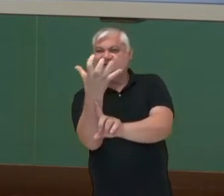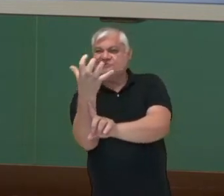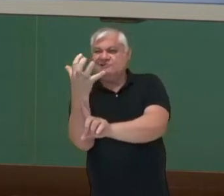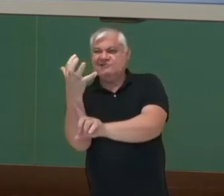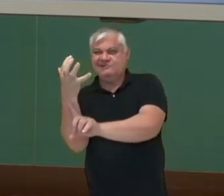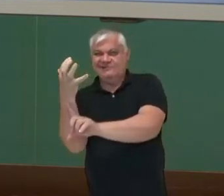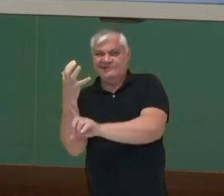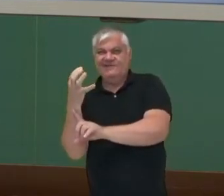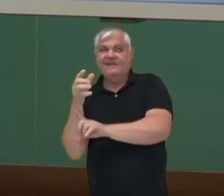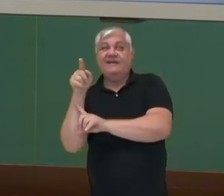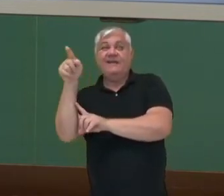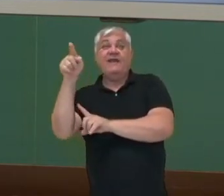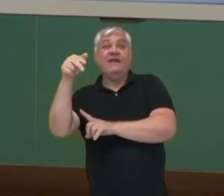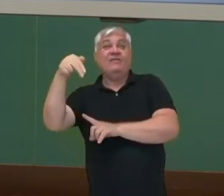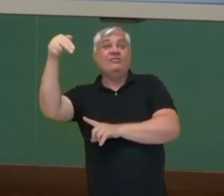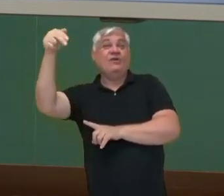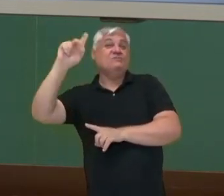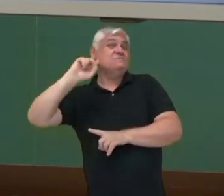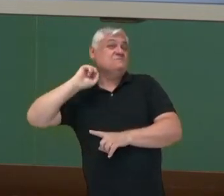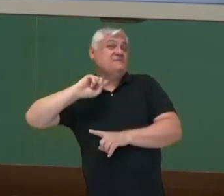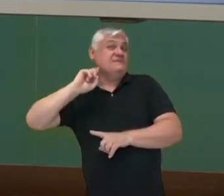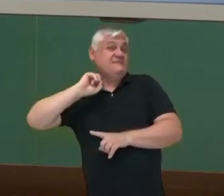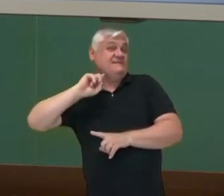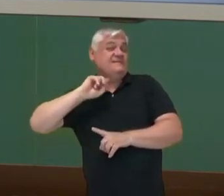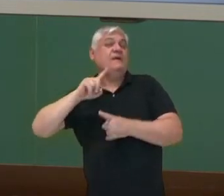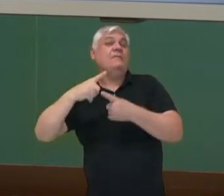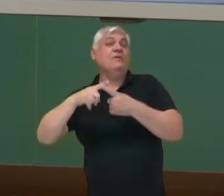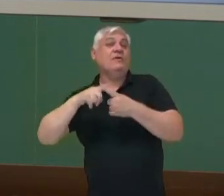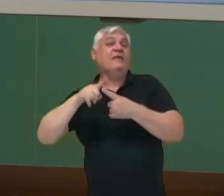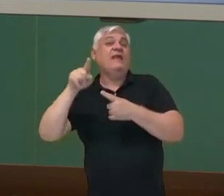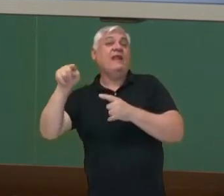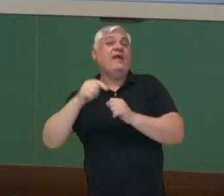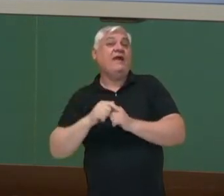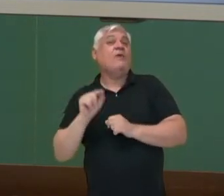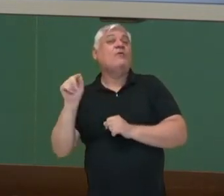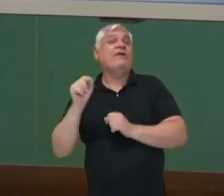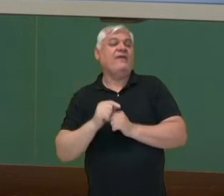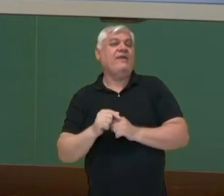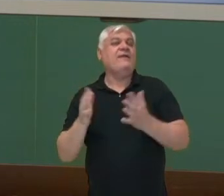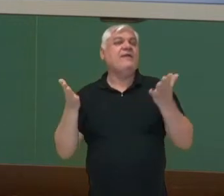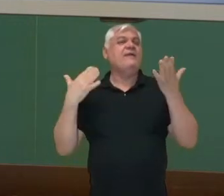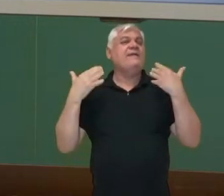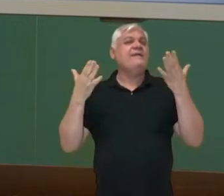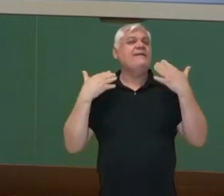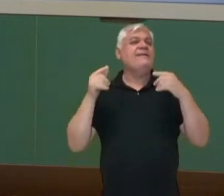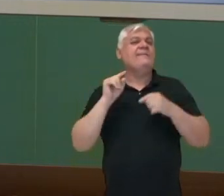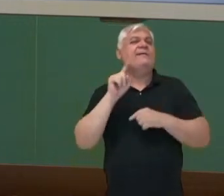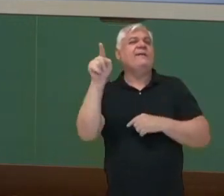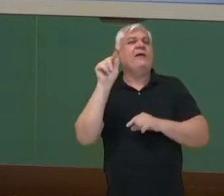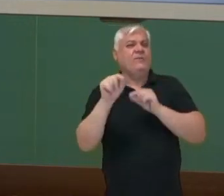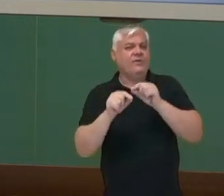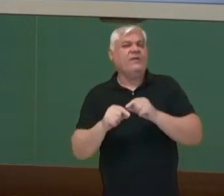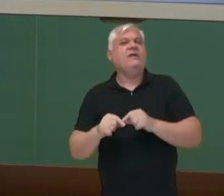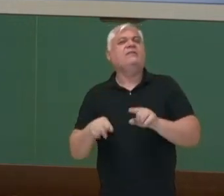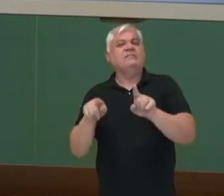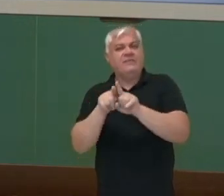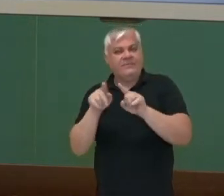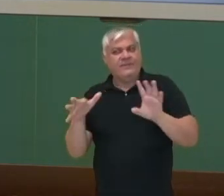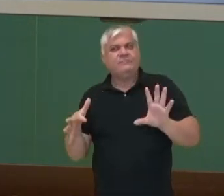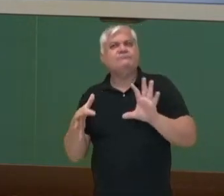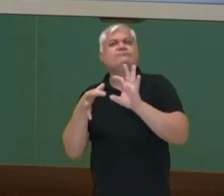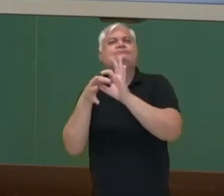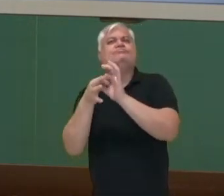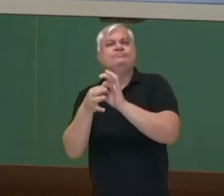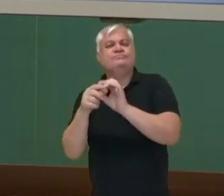Na região ali norte de Minas Gerais, devido ao tipo climático. Lembrando que o tipo de clima vai contribuir muito para o